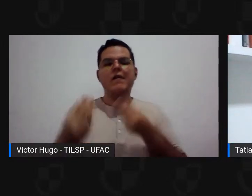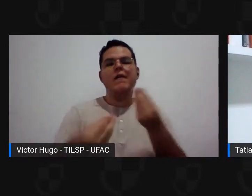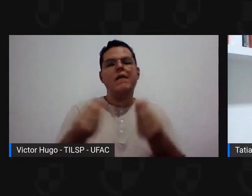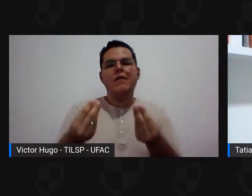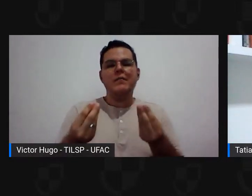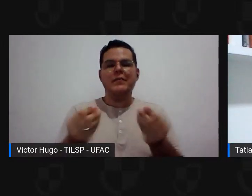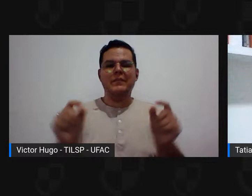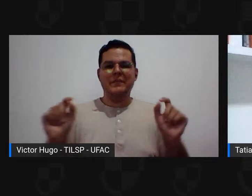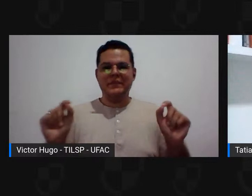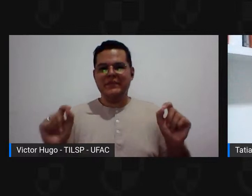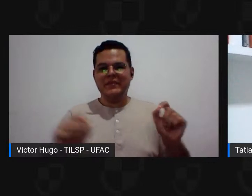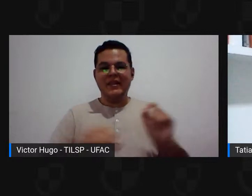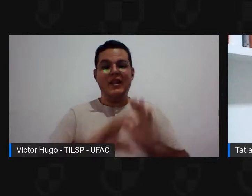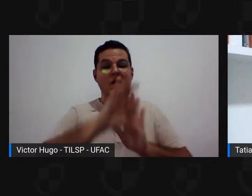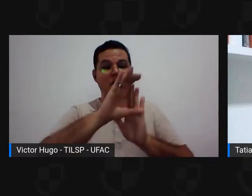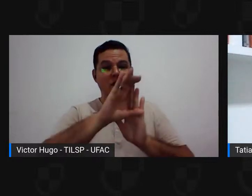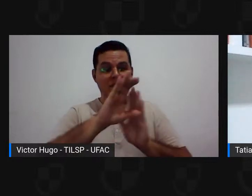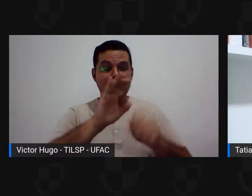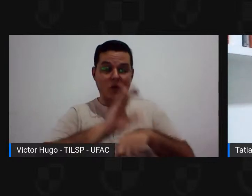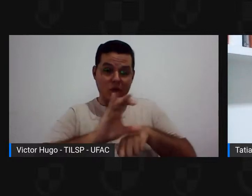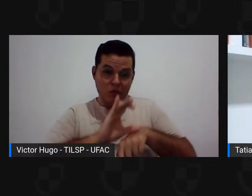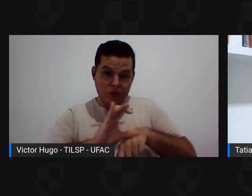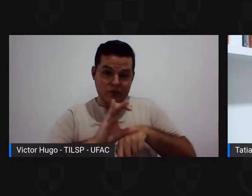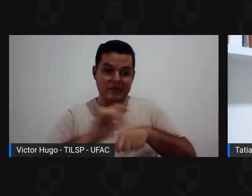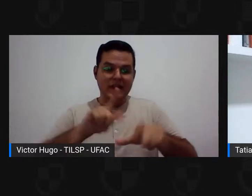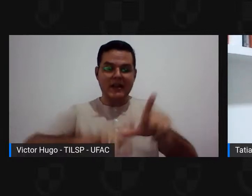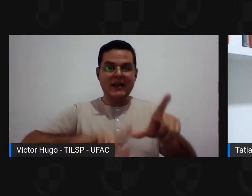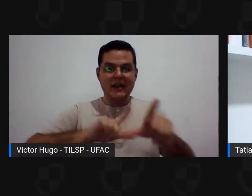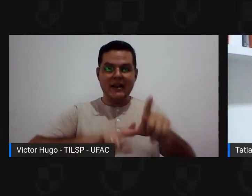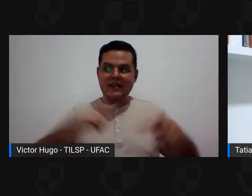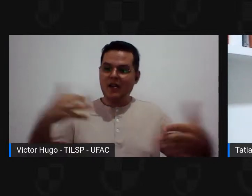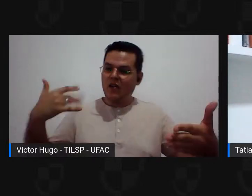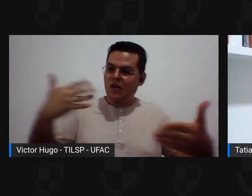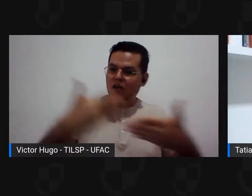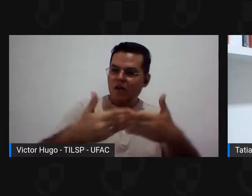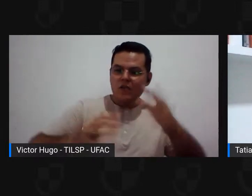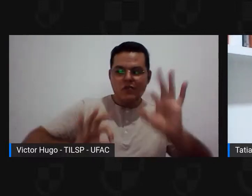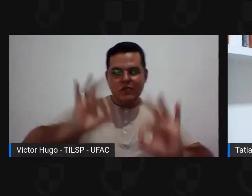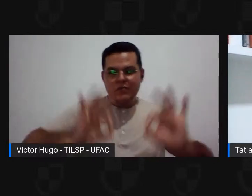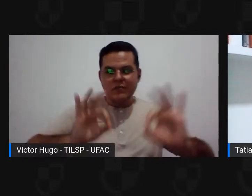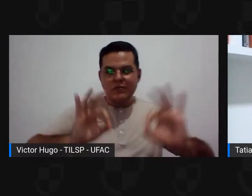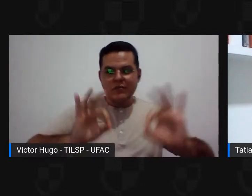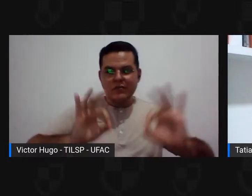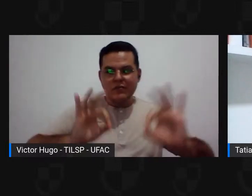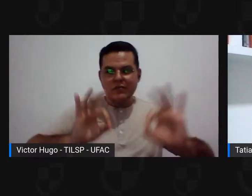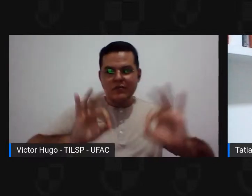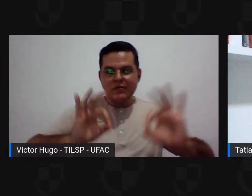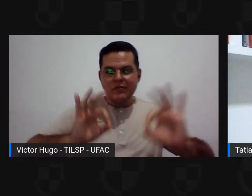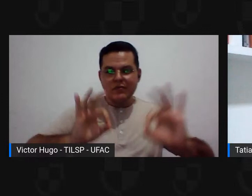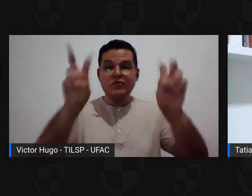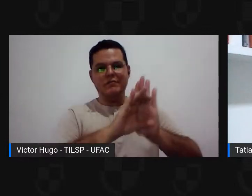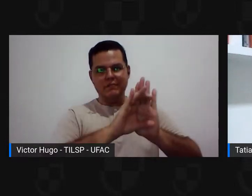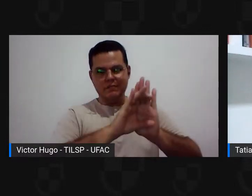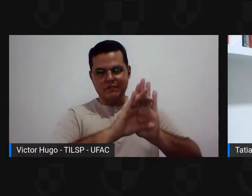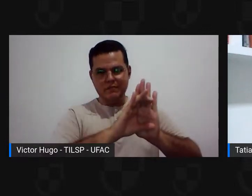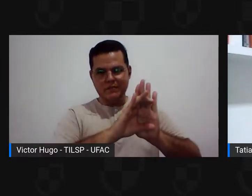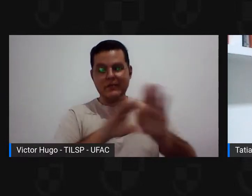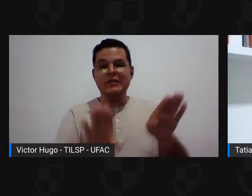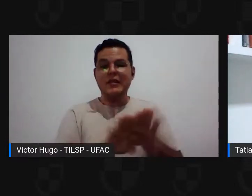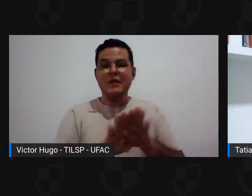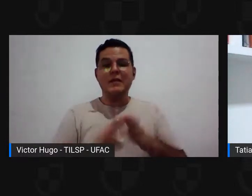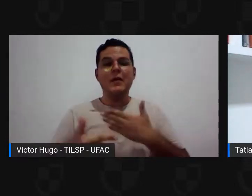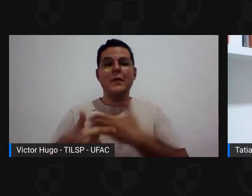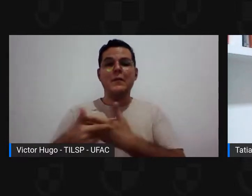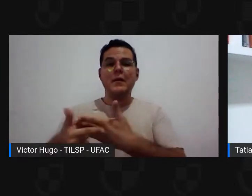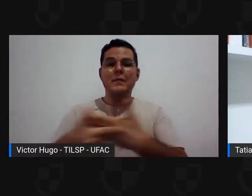letras foi se constituindo nessa perspectiva curricular e o papel dos professores que fizeram parte dessa